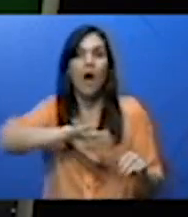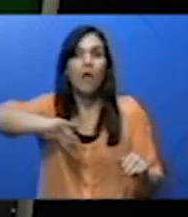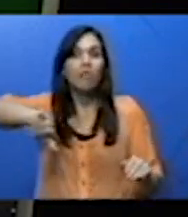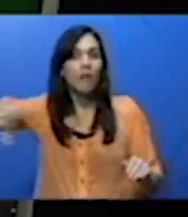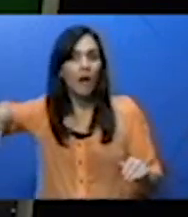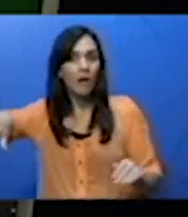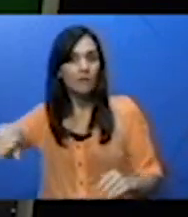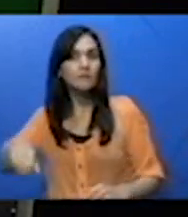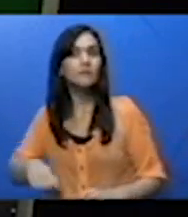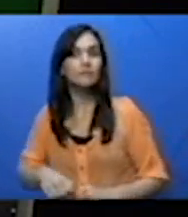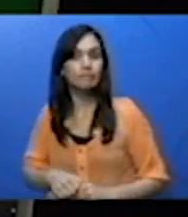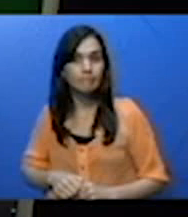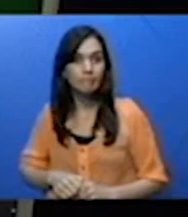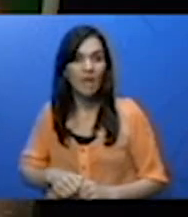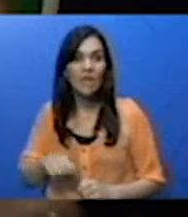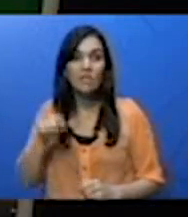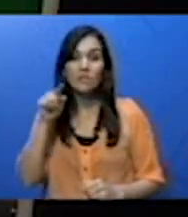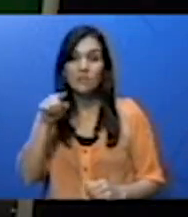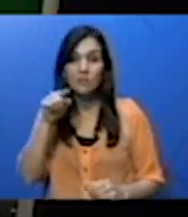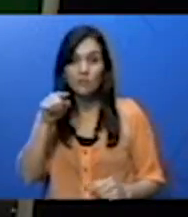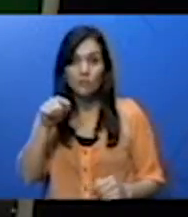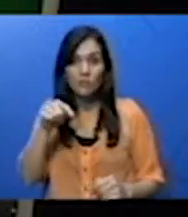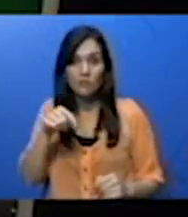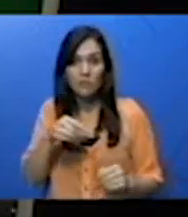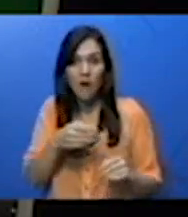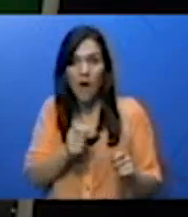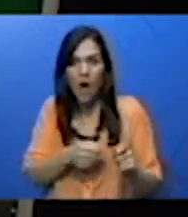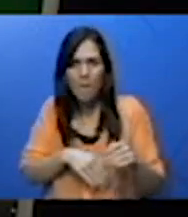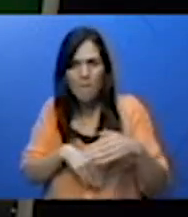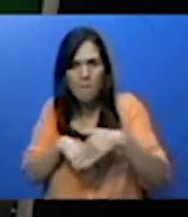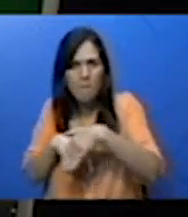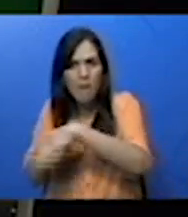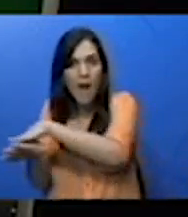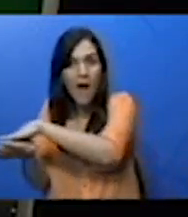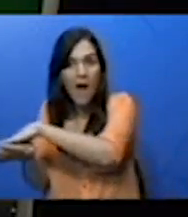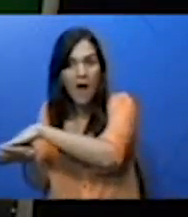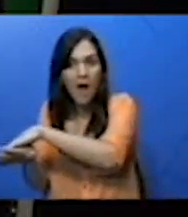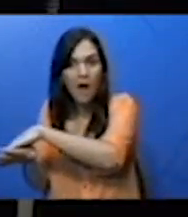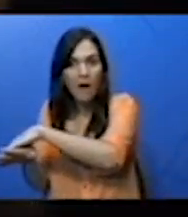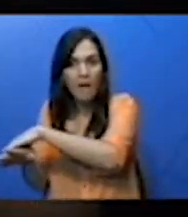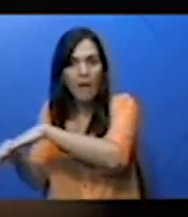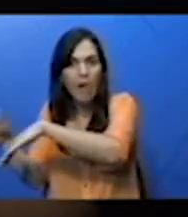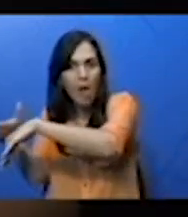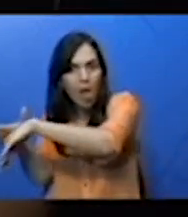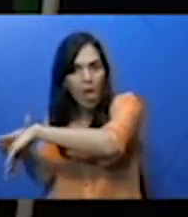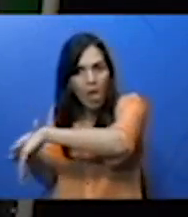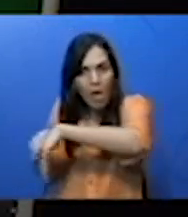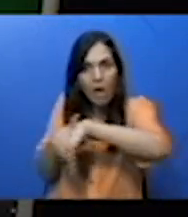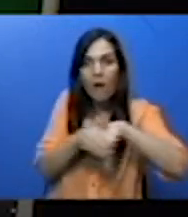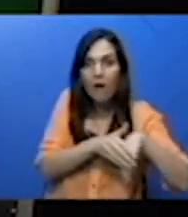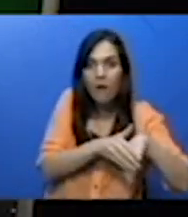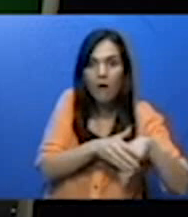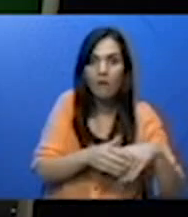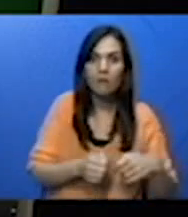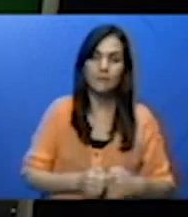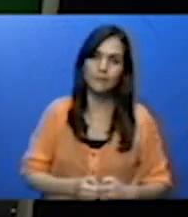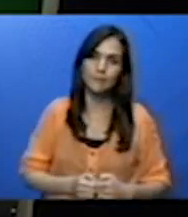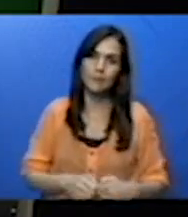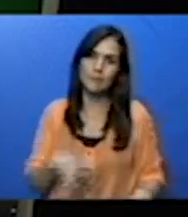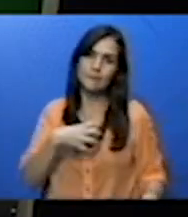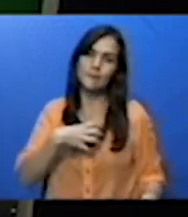trás. Se você mandar para lá, ela se manda para cá. Se